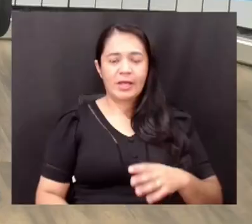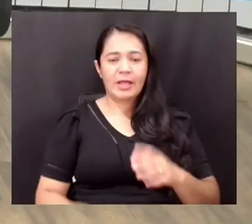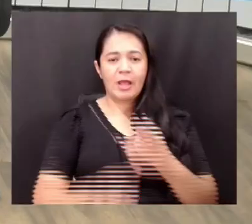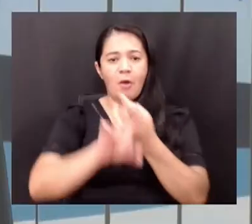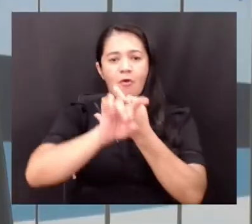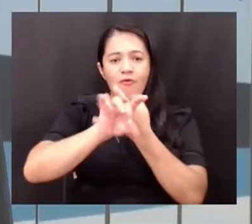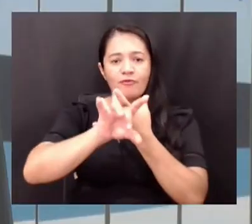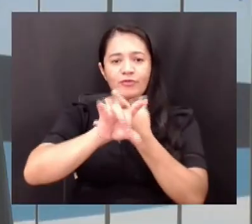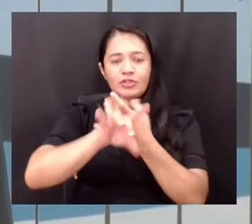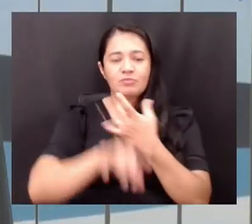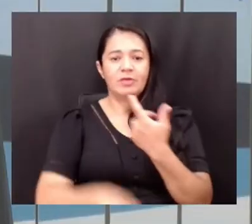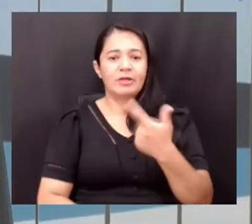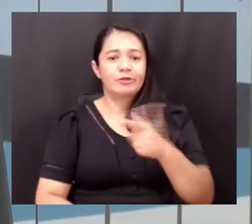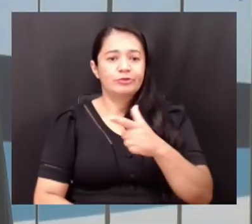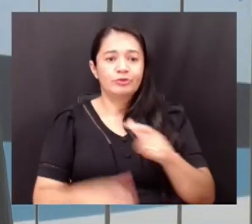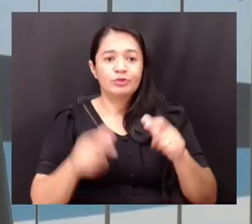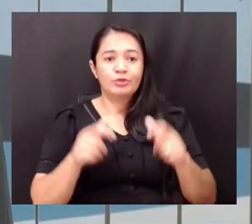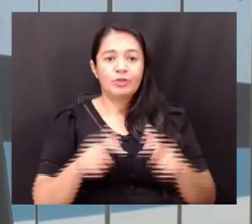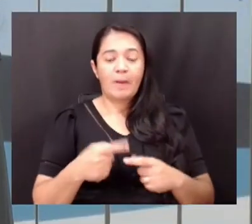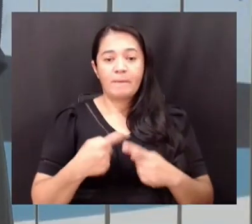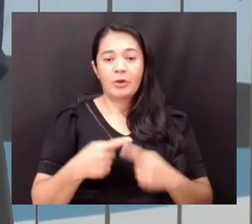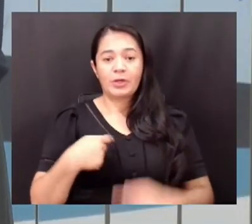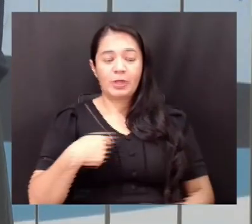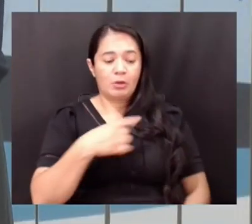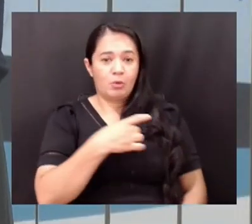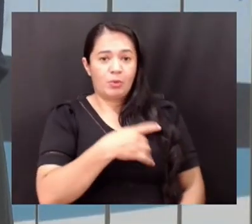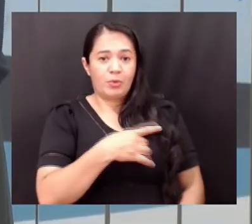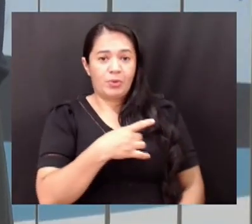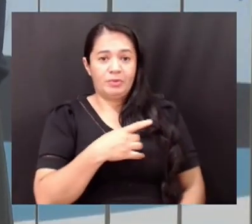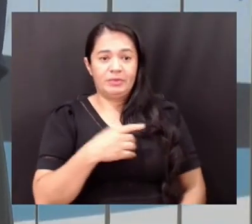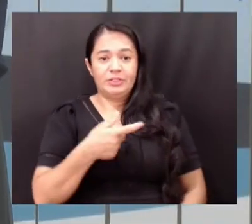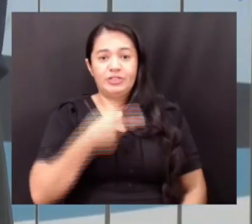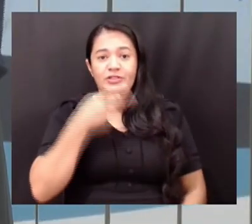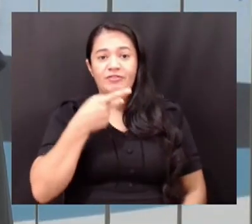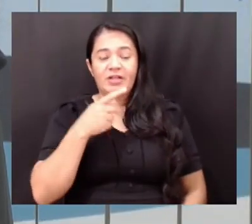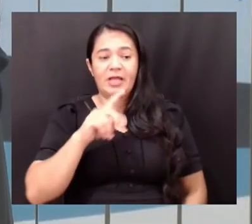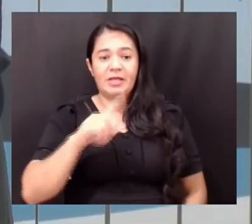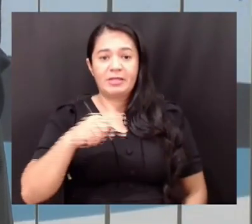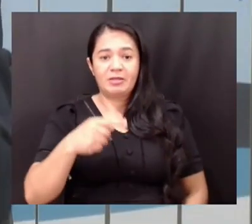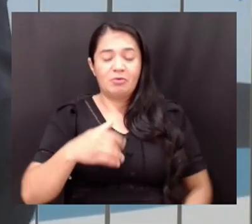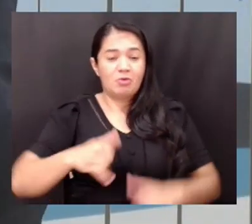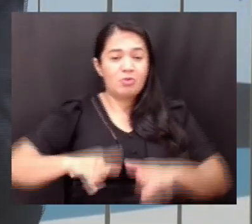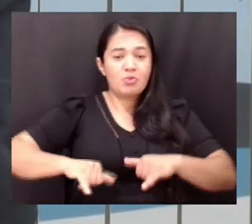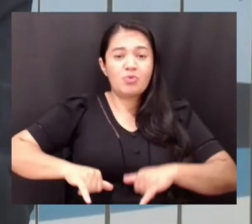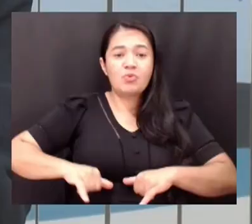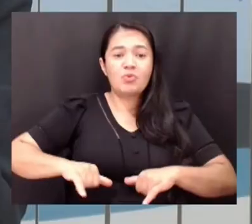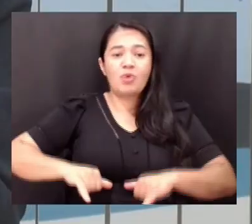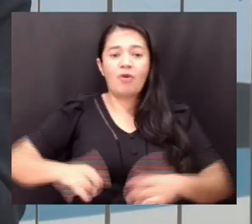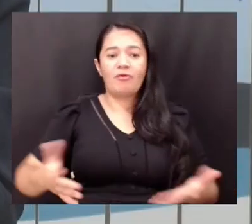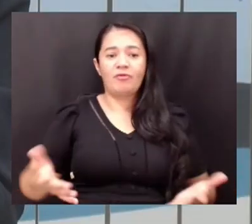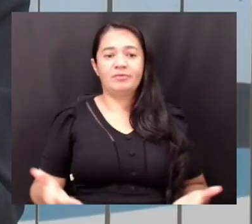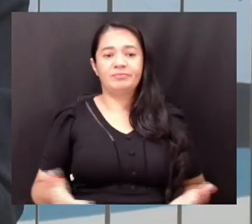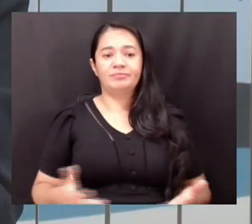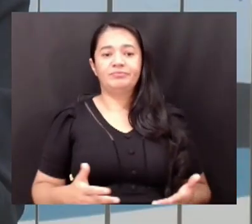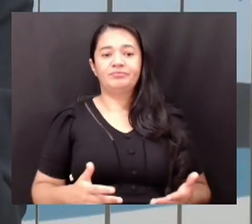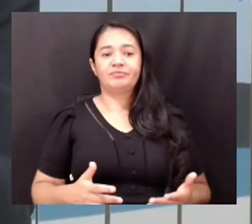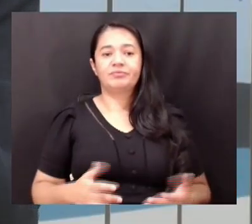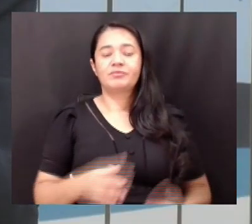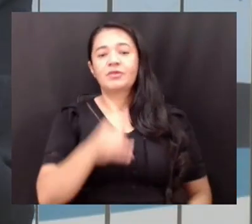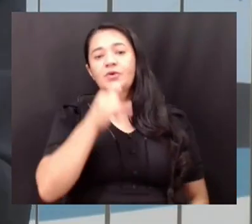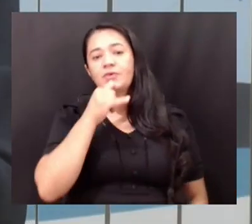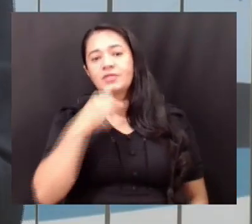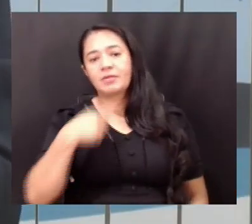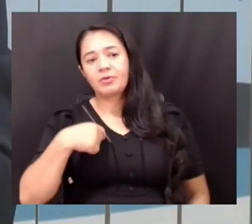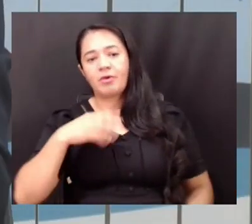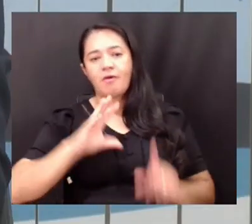Eu tenho medo de me colocar e sofrer retaliação. Ou, por exemplo, eu sofro assédio moral,